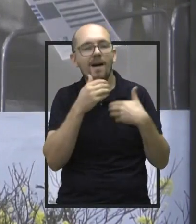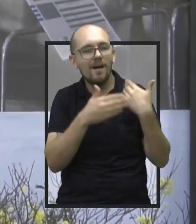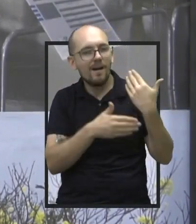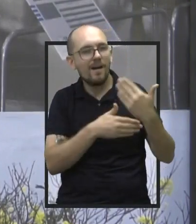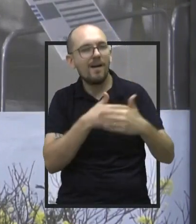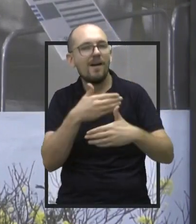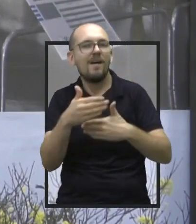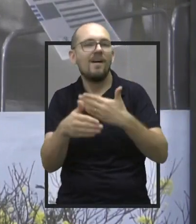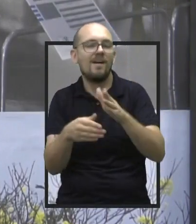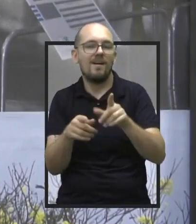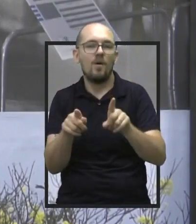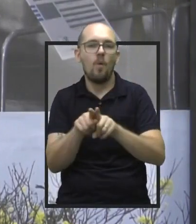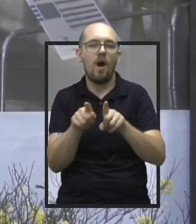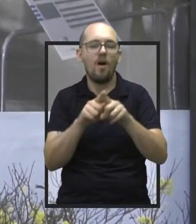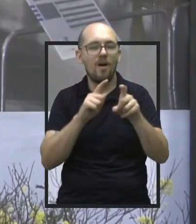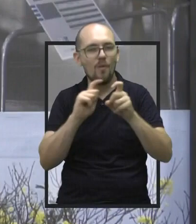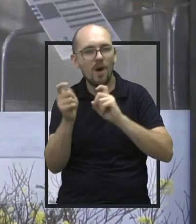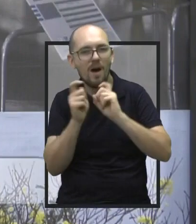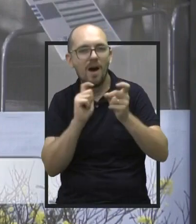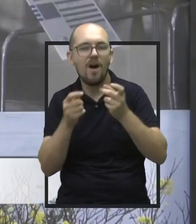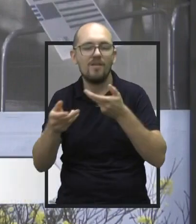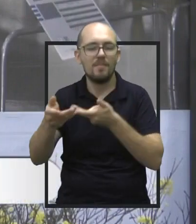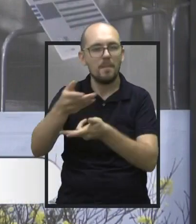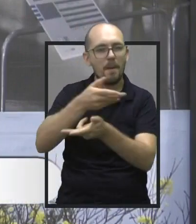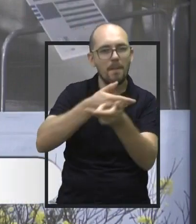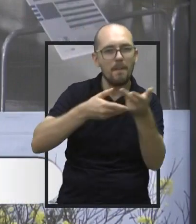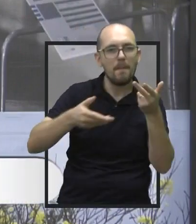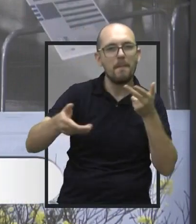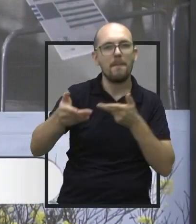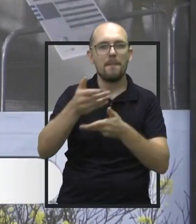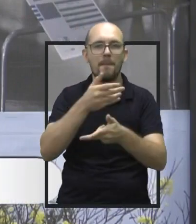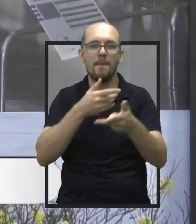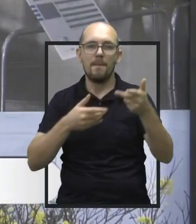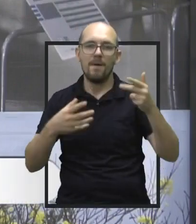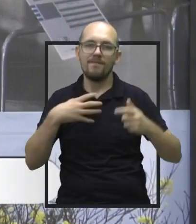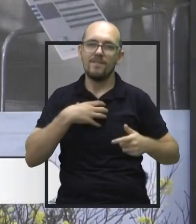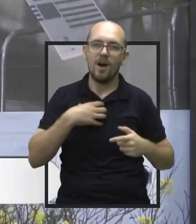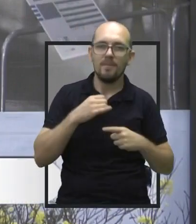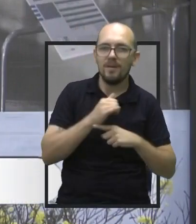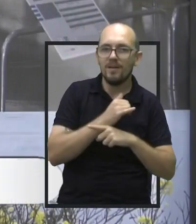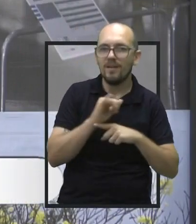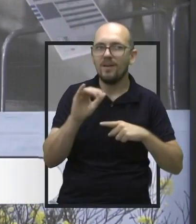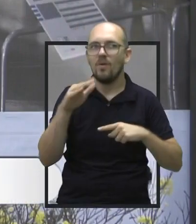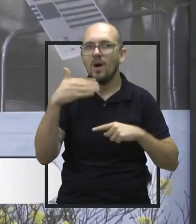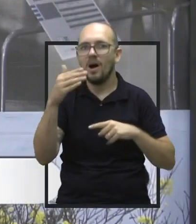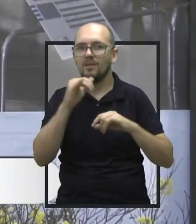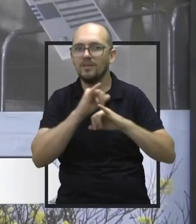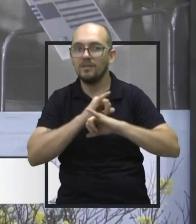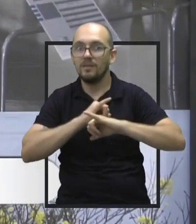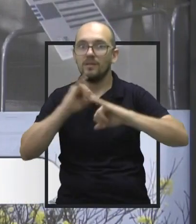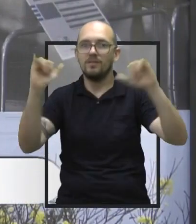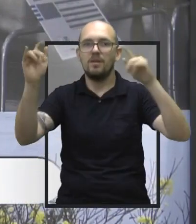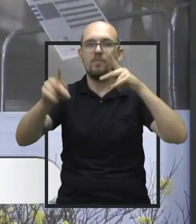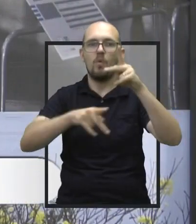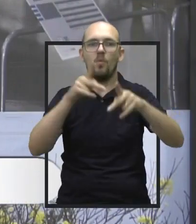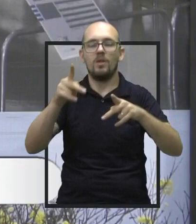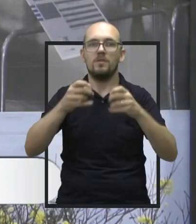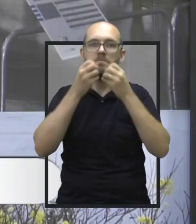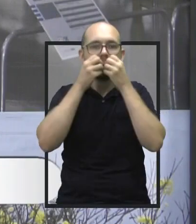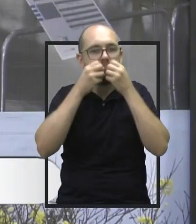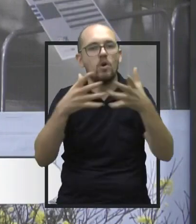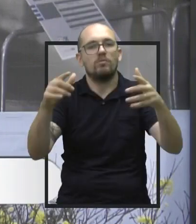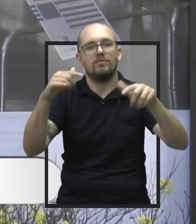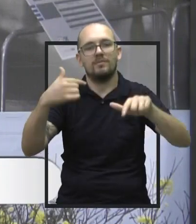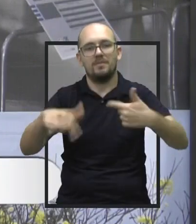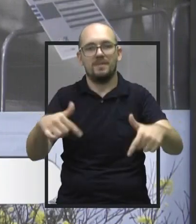tramitação, estamos fazendo reuniões para ver a melhor forma disso tudo acontecer, né? E a população jauense aí ser beneficiada com